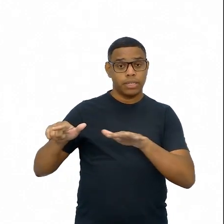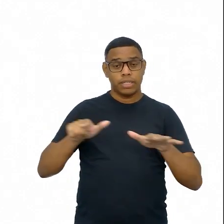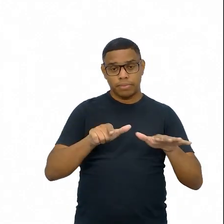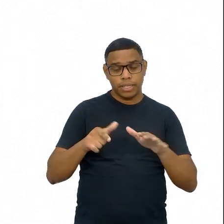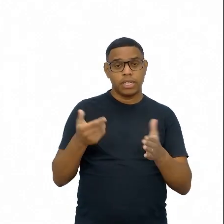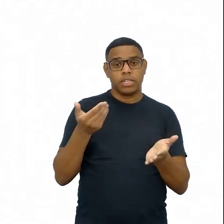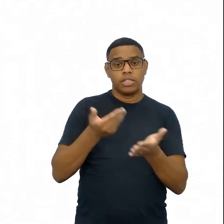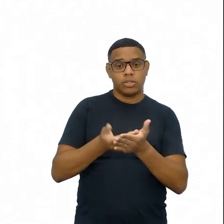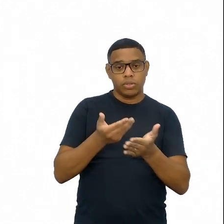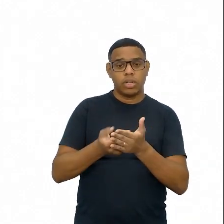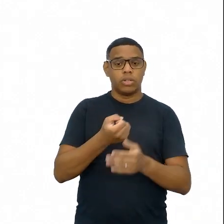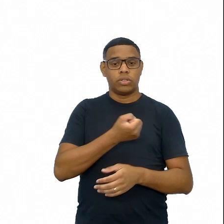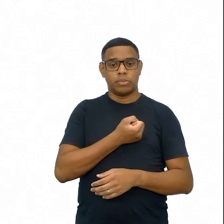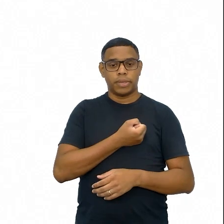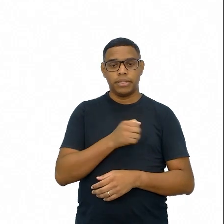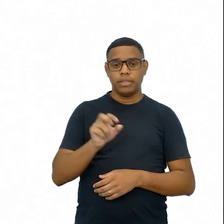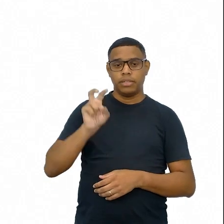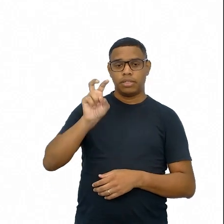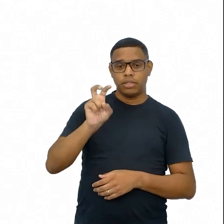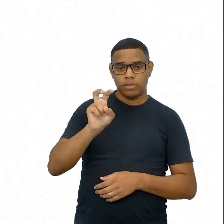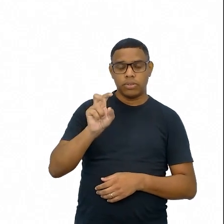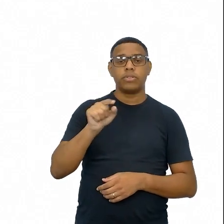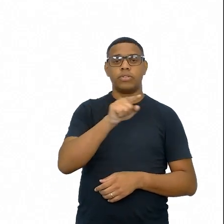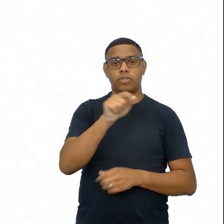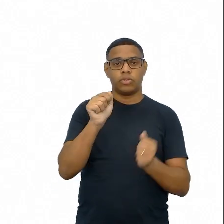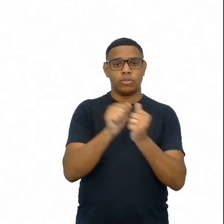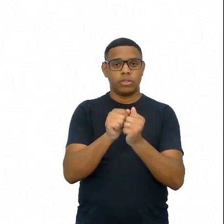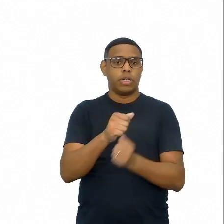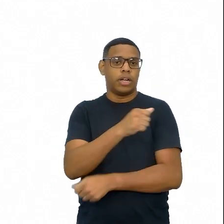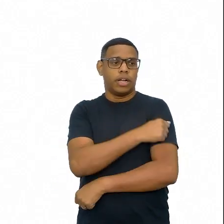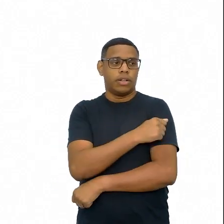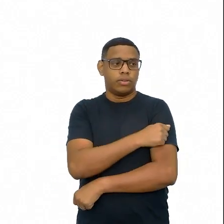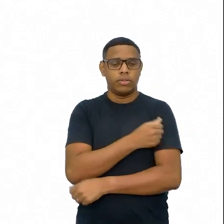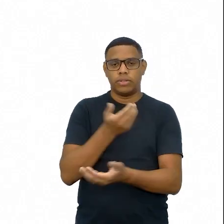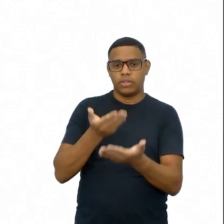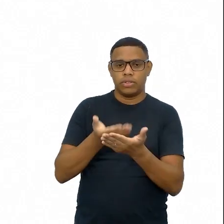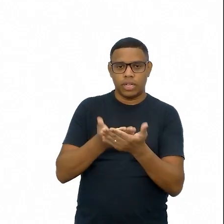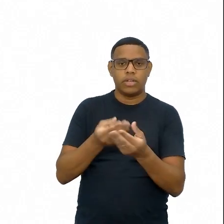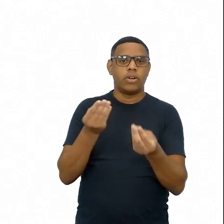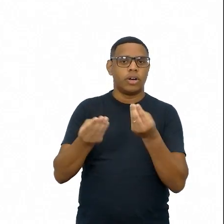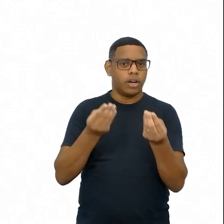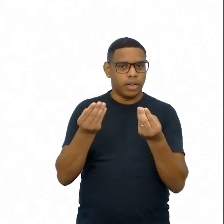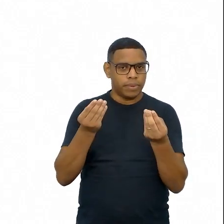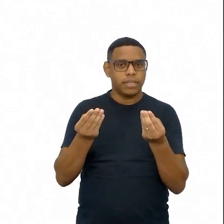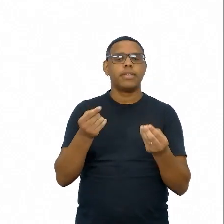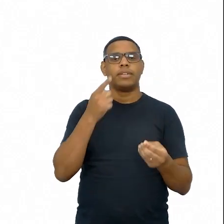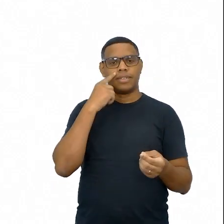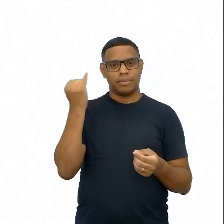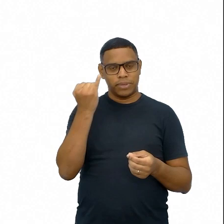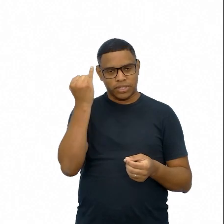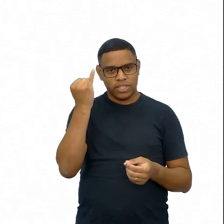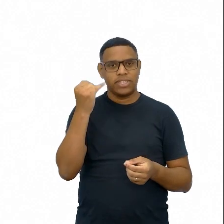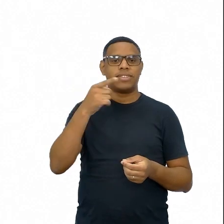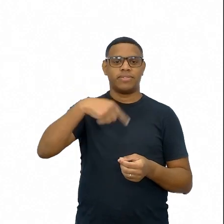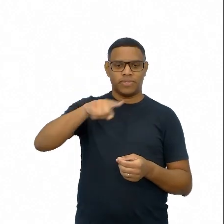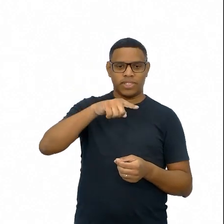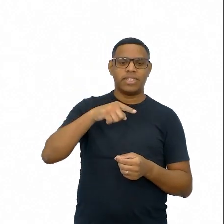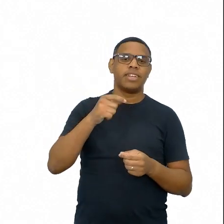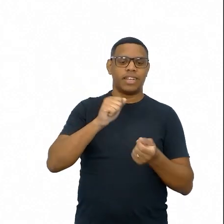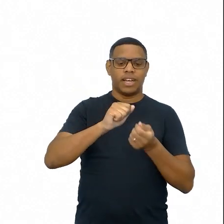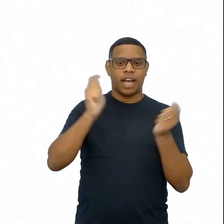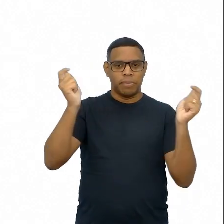estudos intensivos e do acompanhamento dos estudantes, né, que apresentaram aí as defasagens em torno de